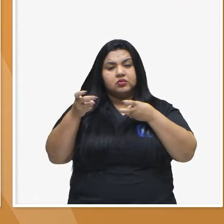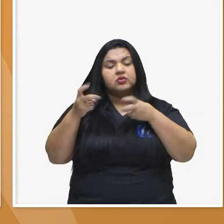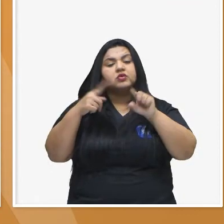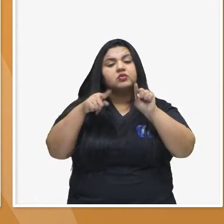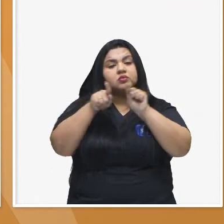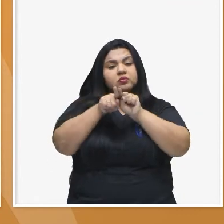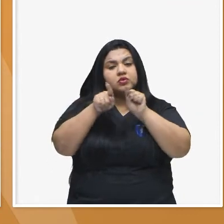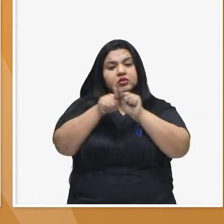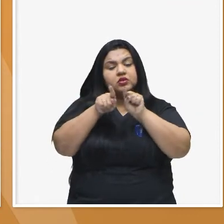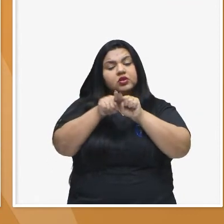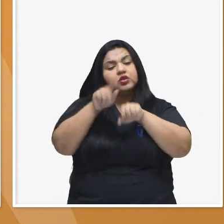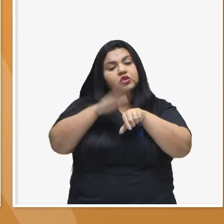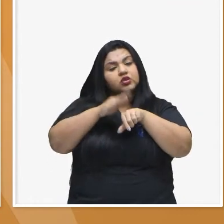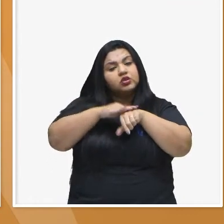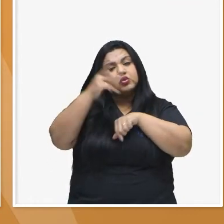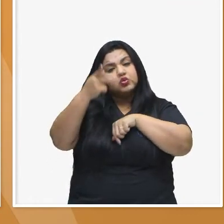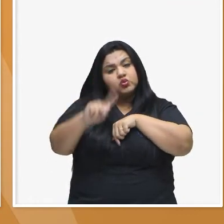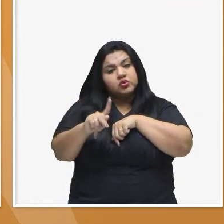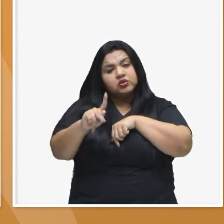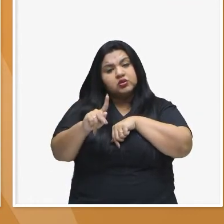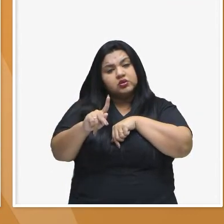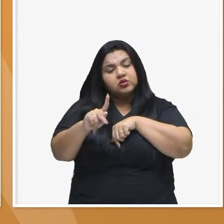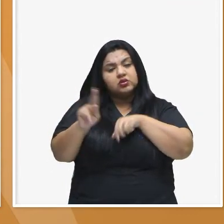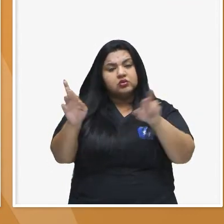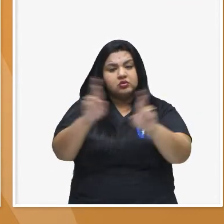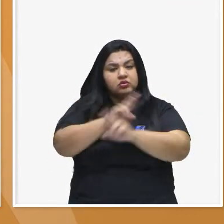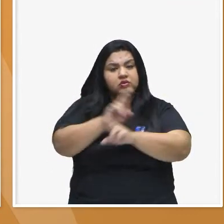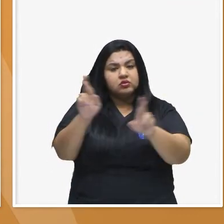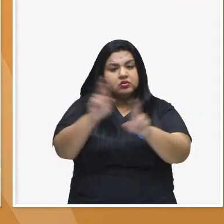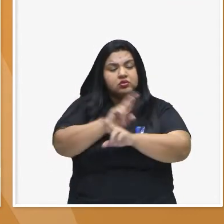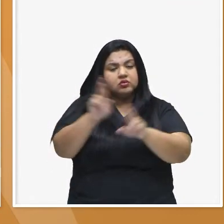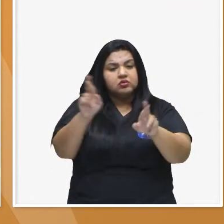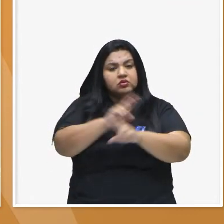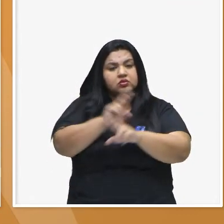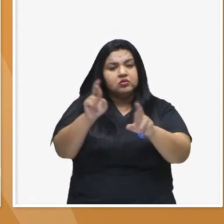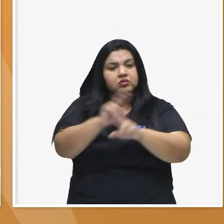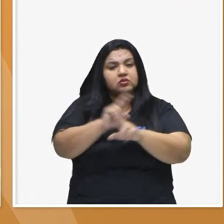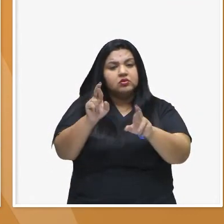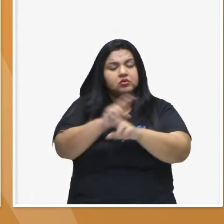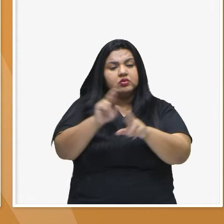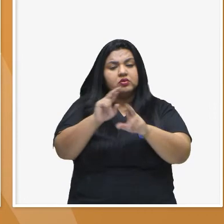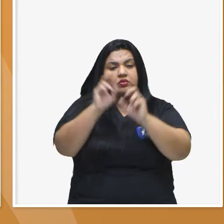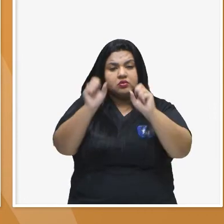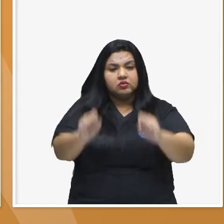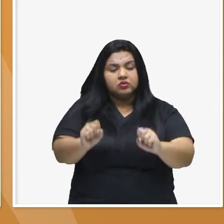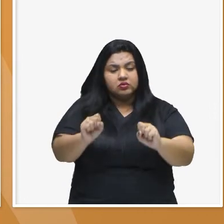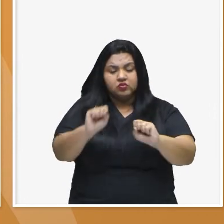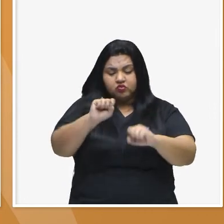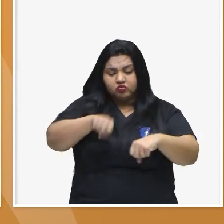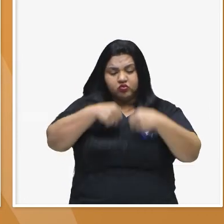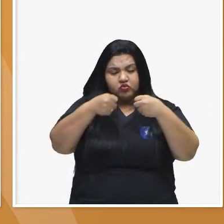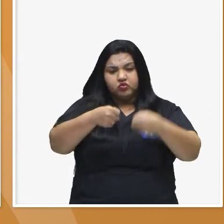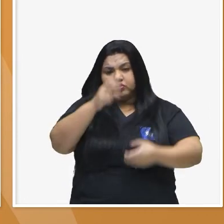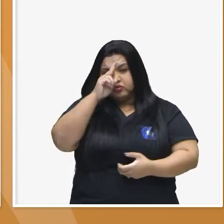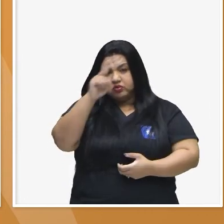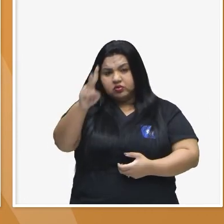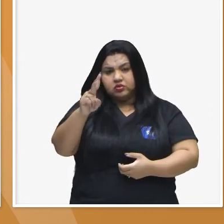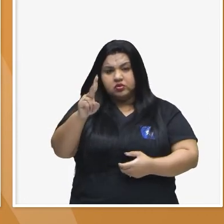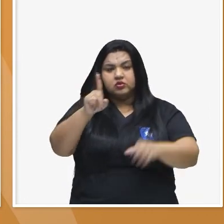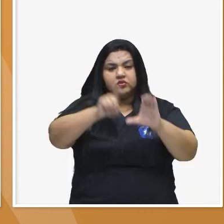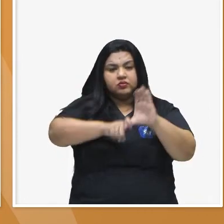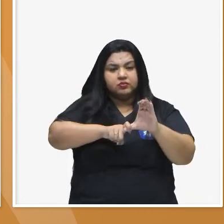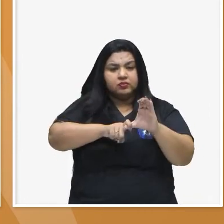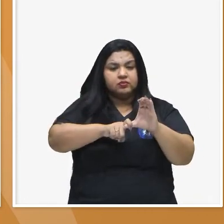tem as suas limitações nessa relação, né? Nessa relação de poder, de força, essa